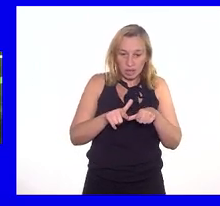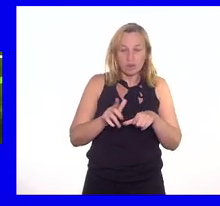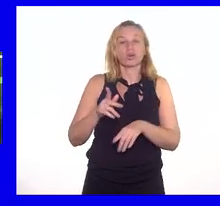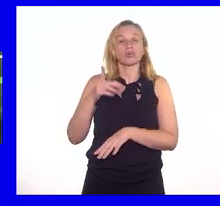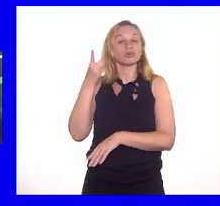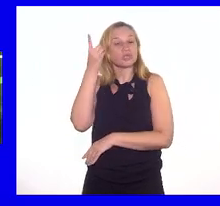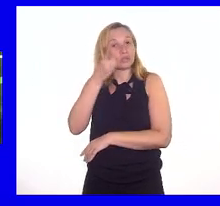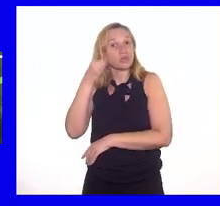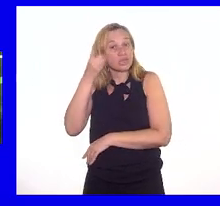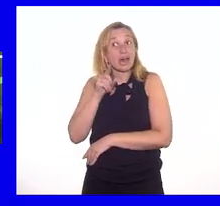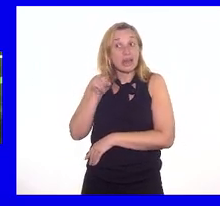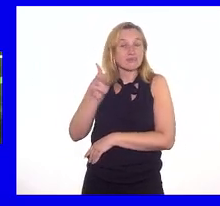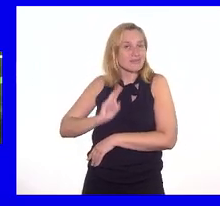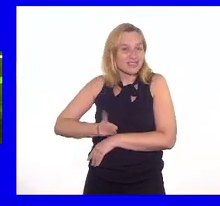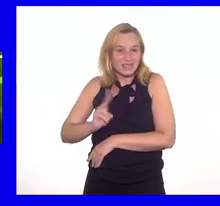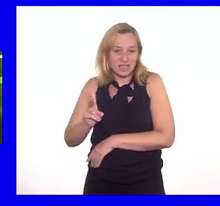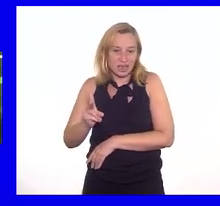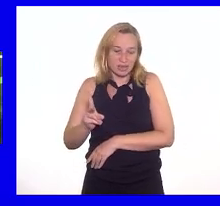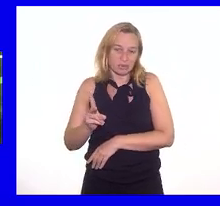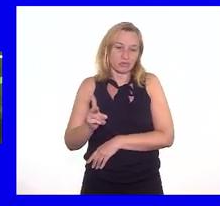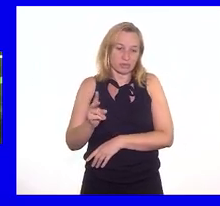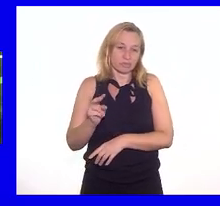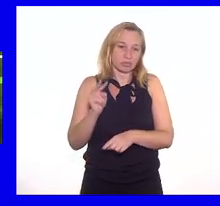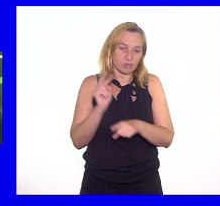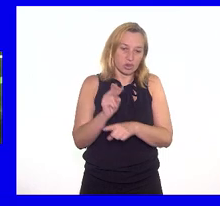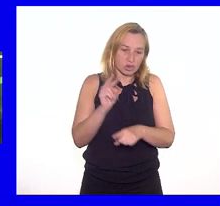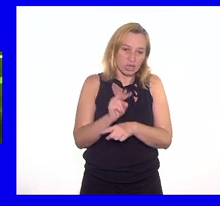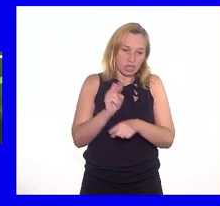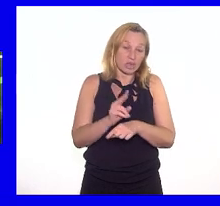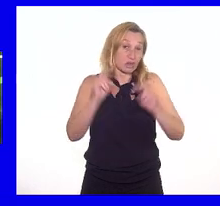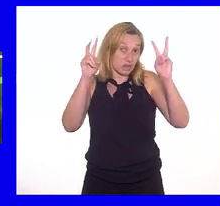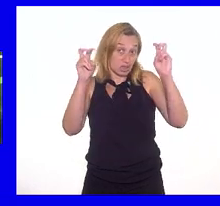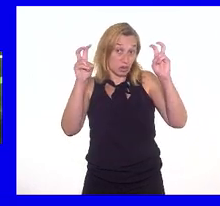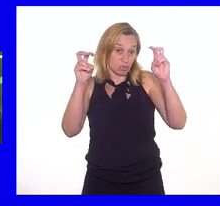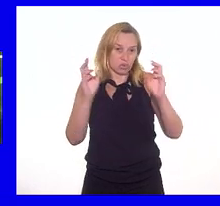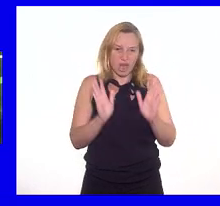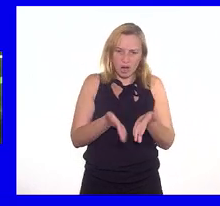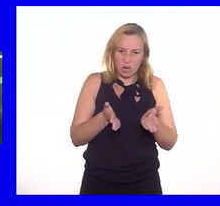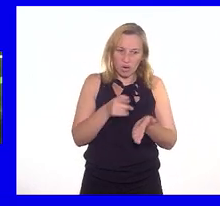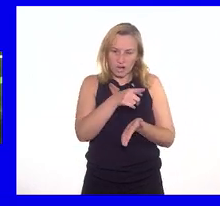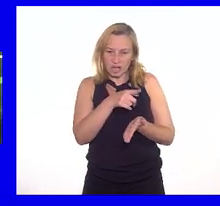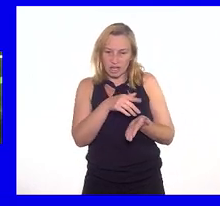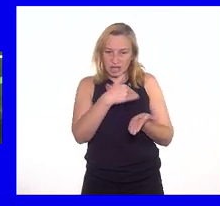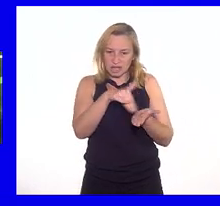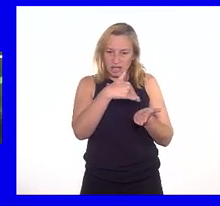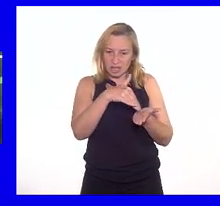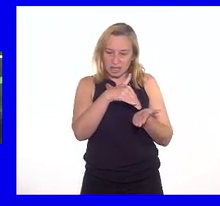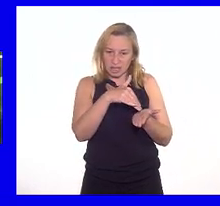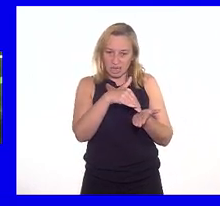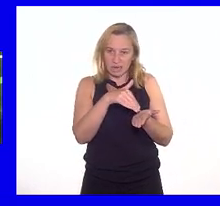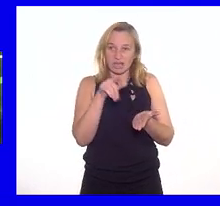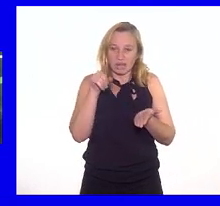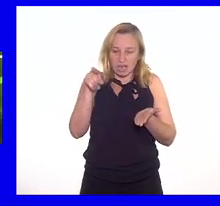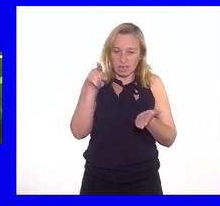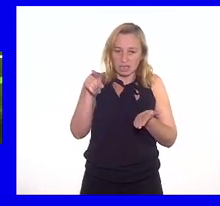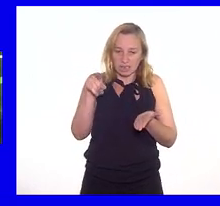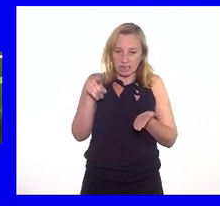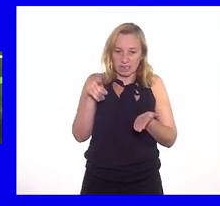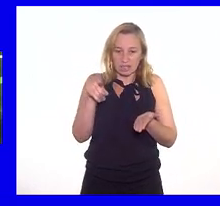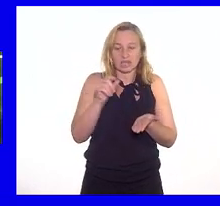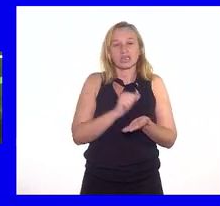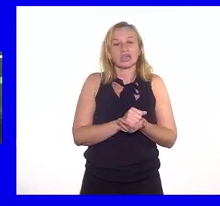parlamentar, gente, ele sempre foi um defensor dessa causa. Não é agora, porque ele está como secretário ali na Secretaria